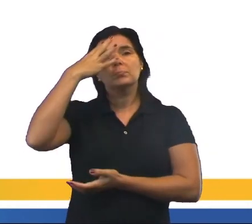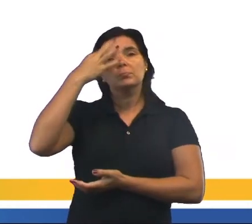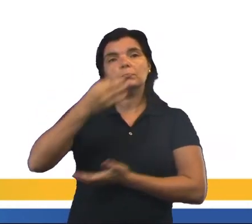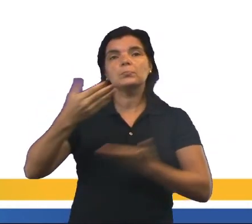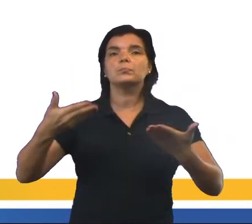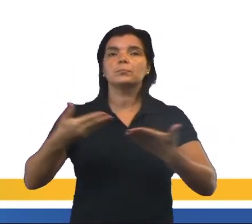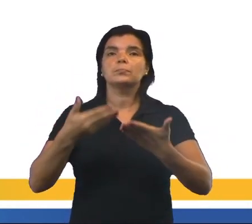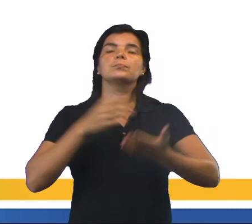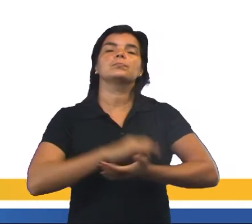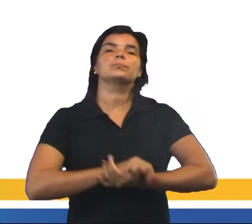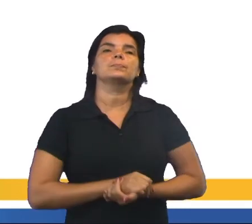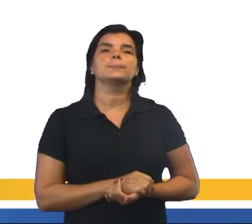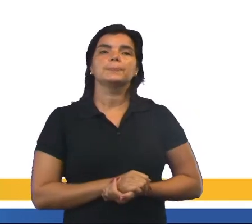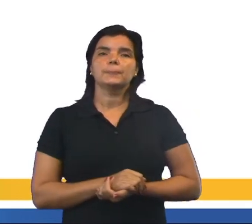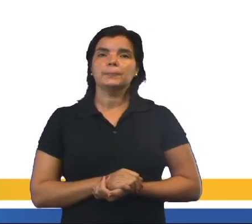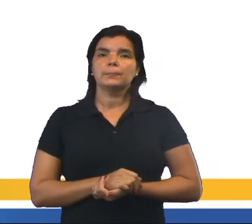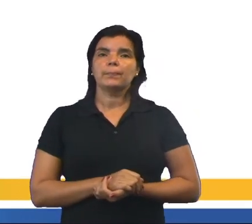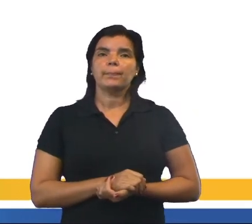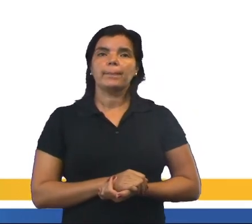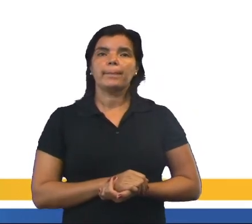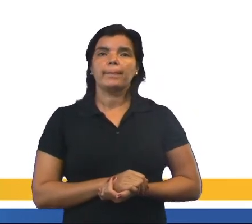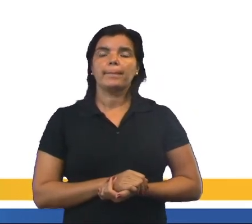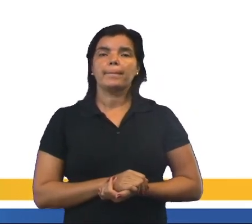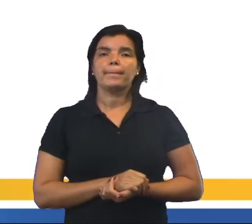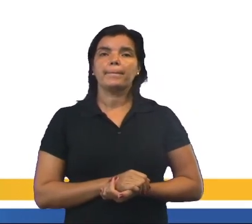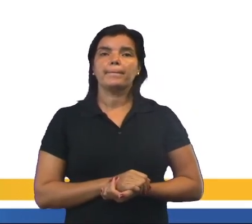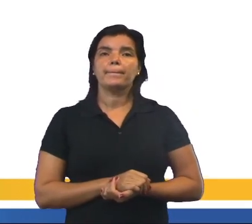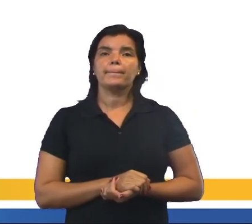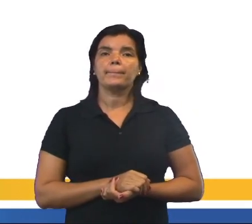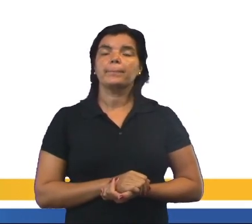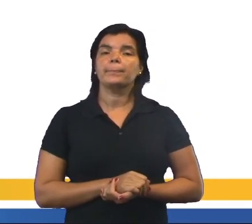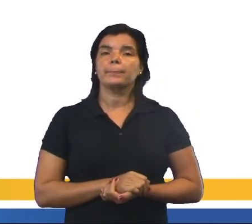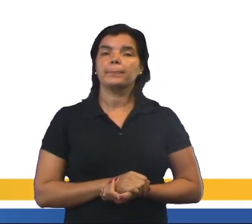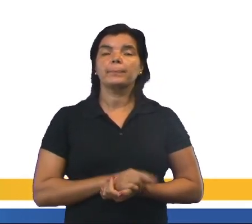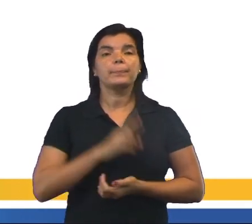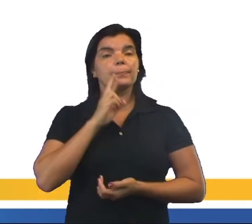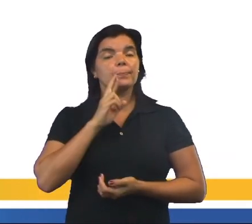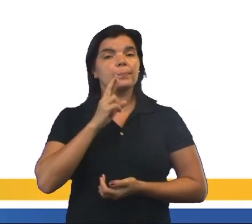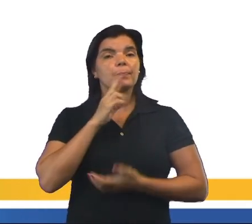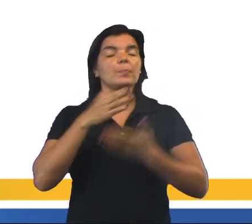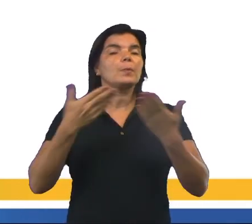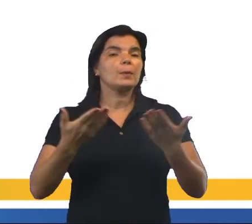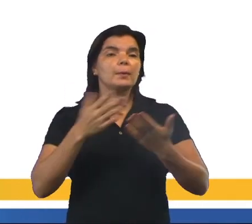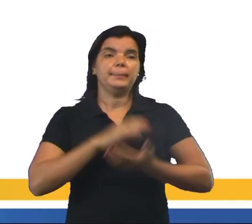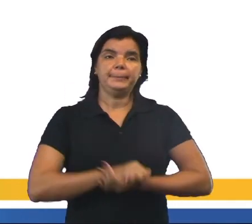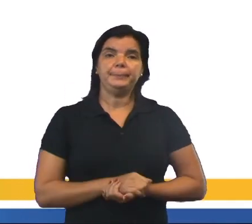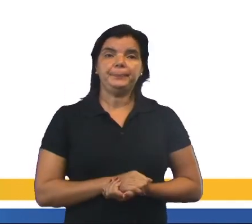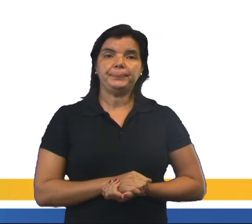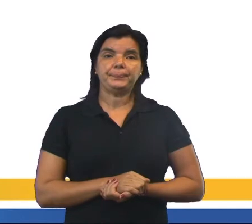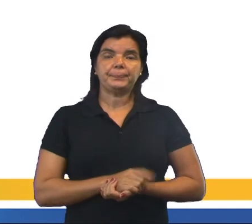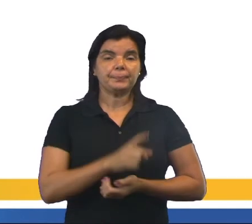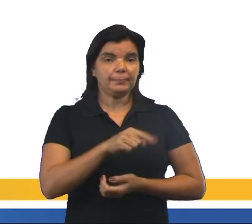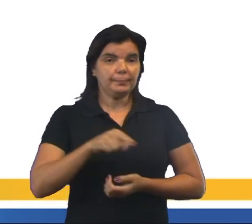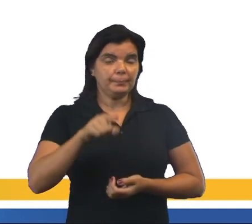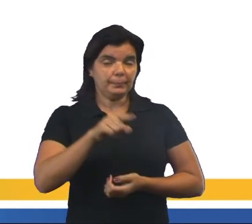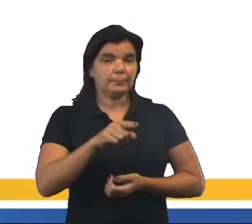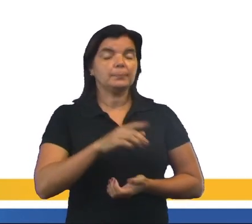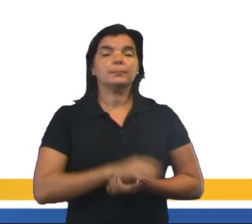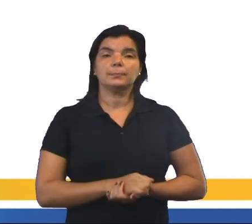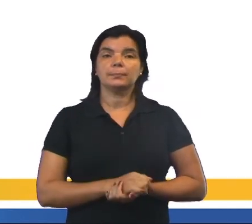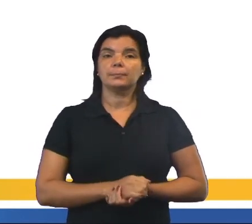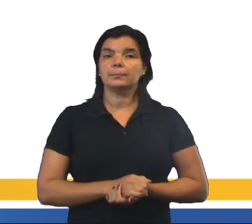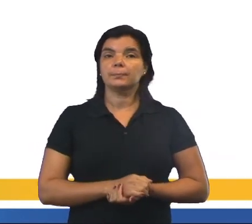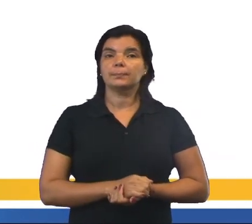verbo expressando certeza e atualidade é um recurso estilístico? Vejam, gente, qual resposta você